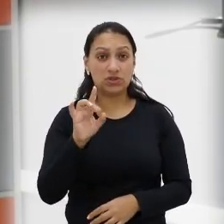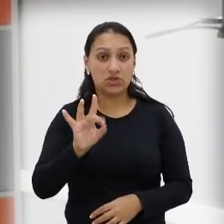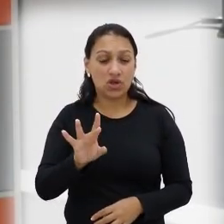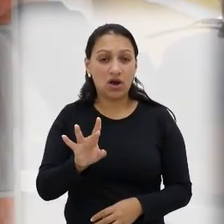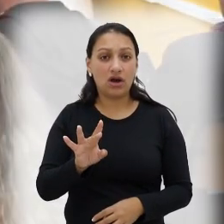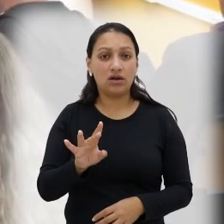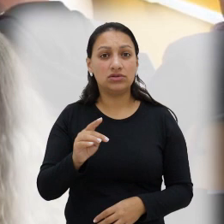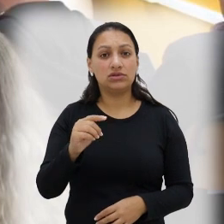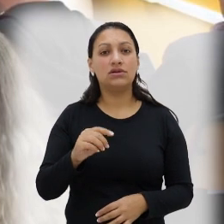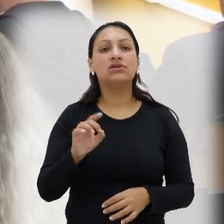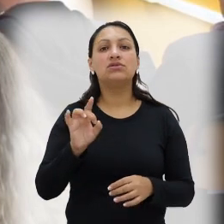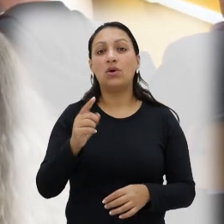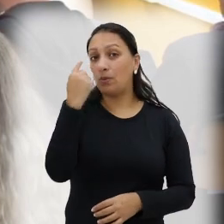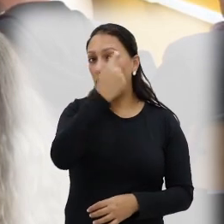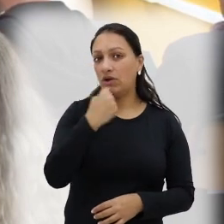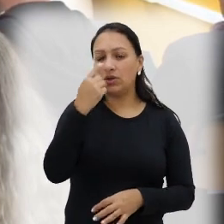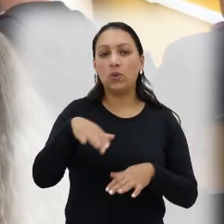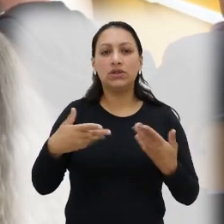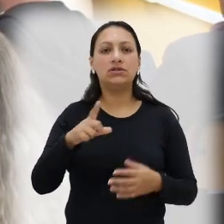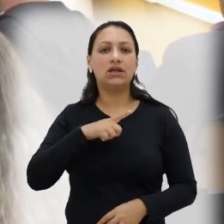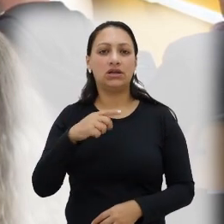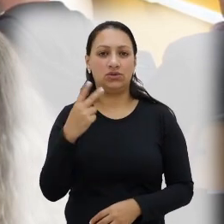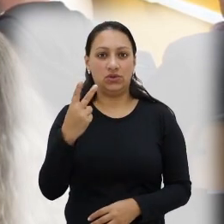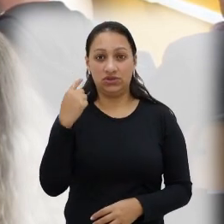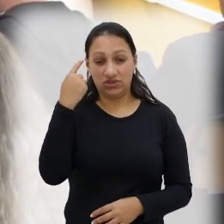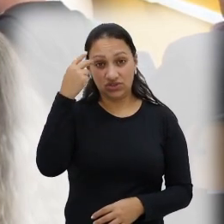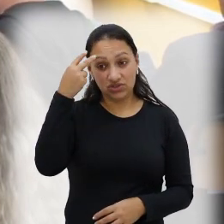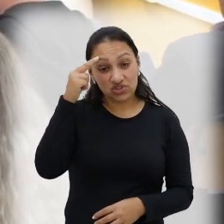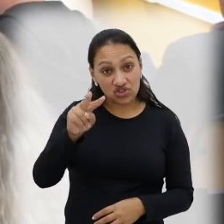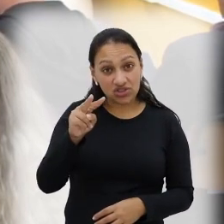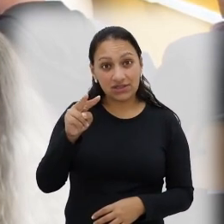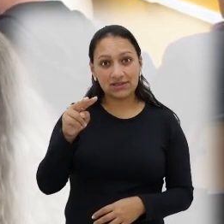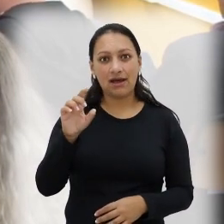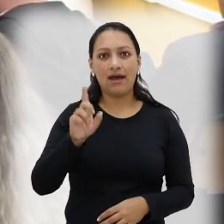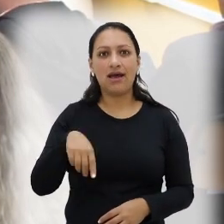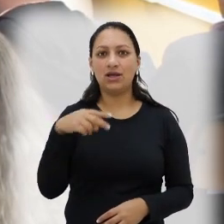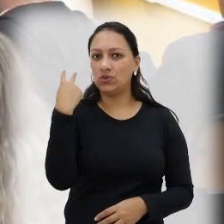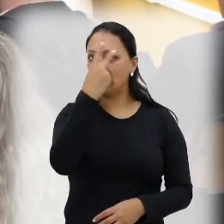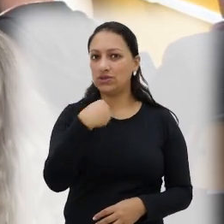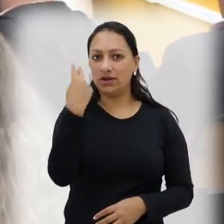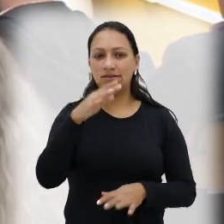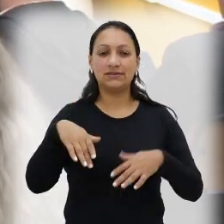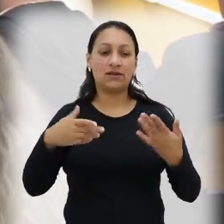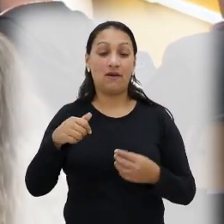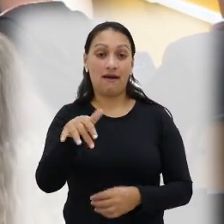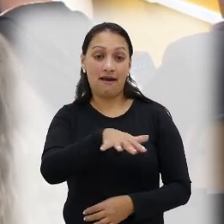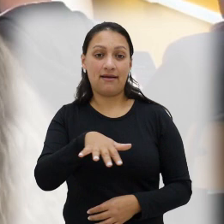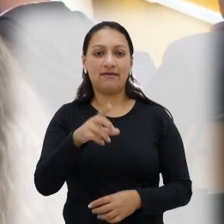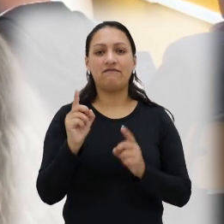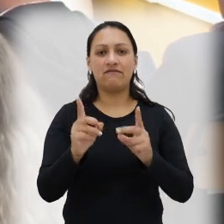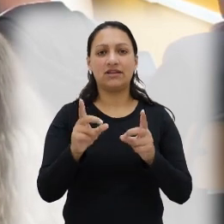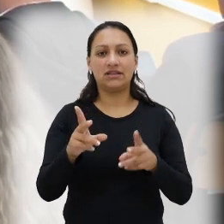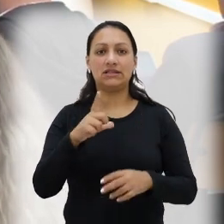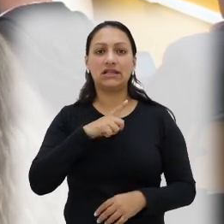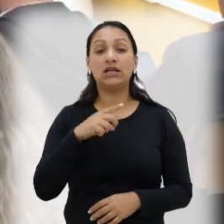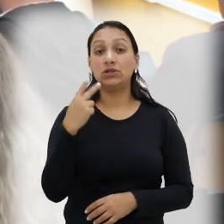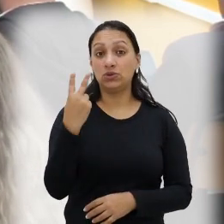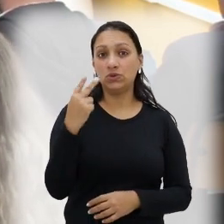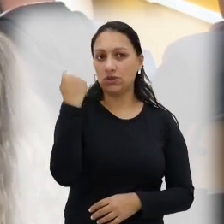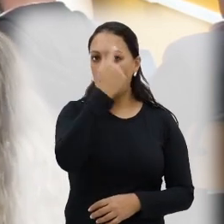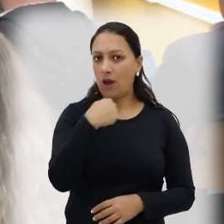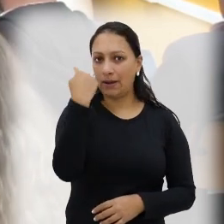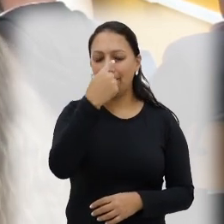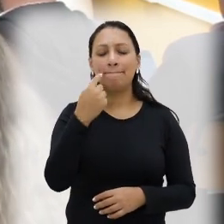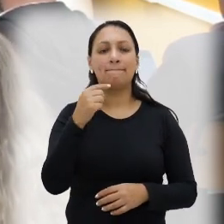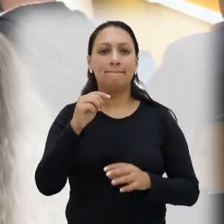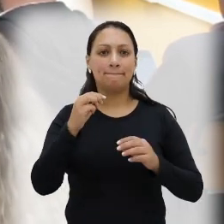de mentoria, é 1 hora. Quando tem 2 dias de mentoria, não está errado, são 2 horas. Então, a parte de vendas ali, vocês têm 2 horas de mentoria.